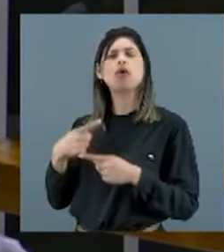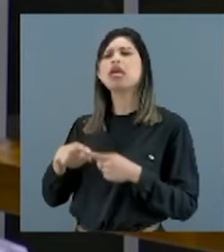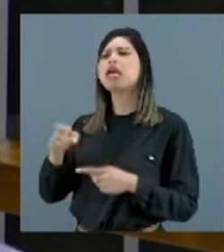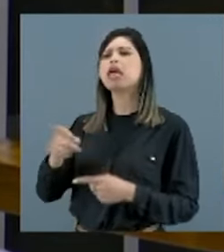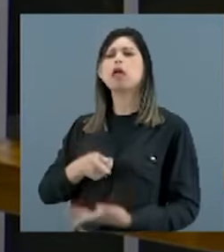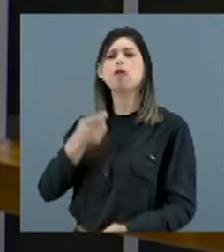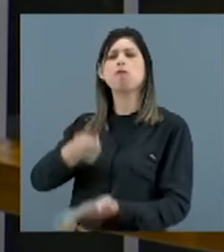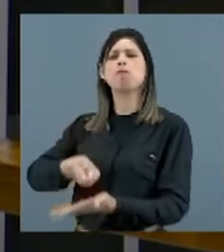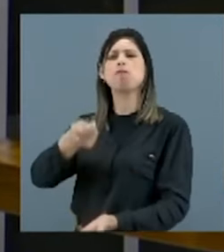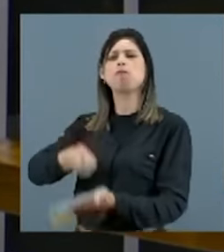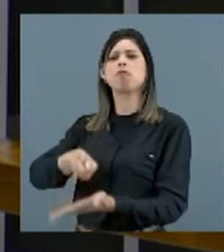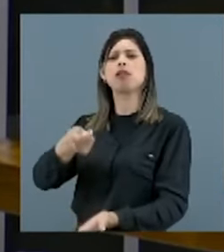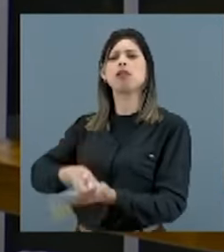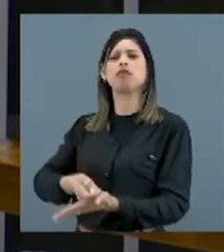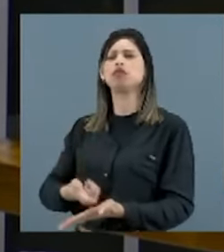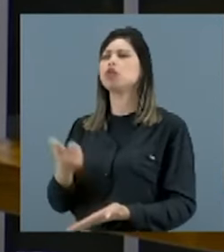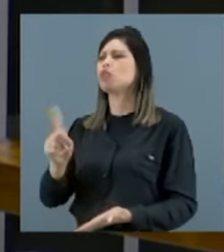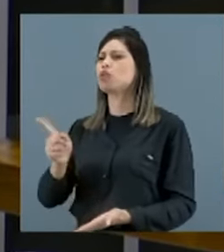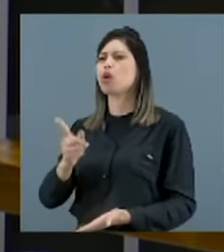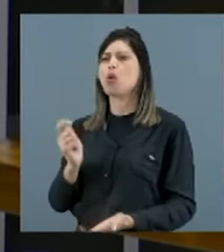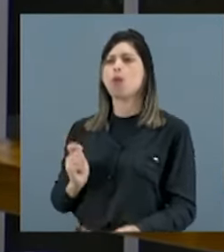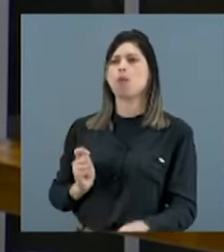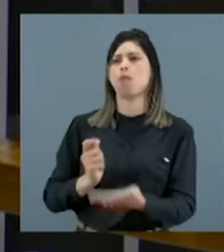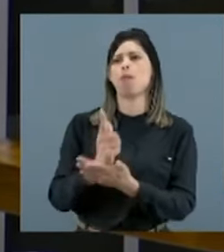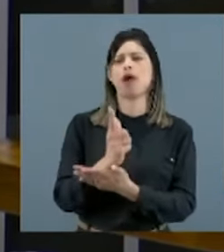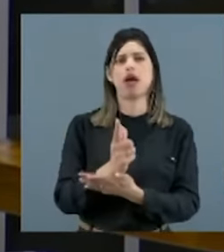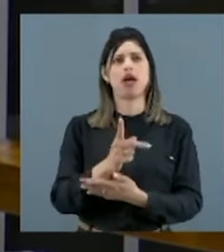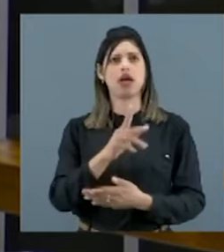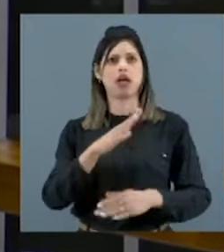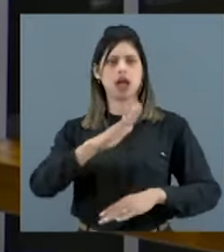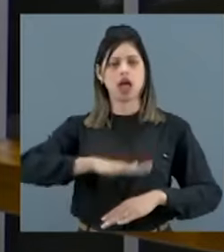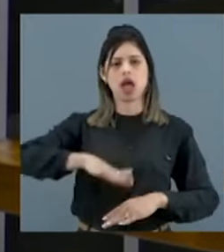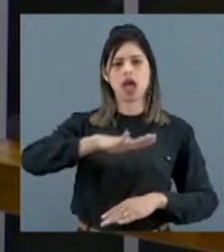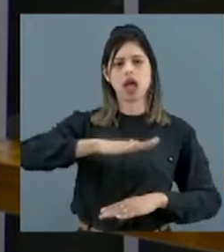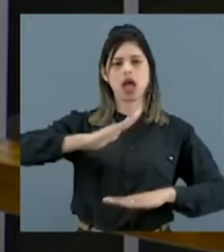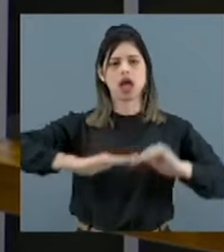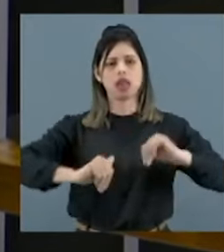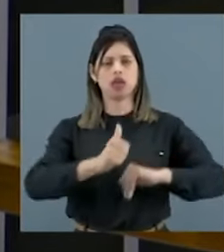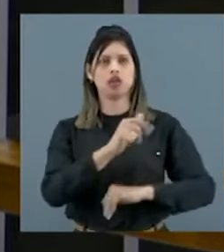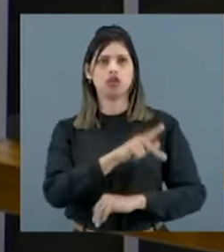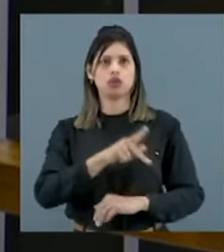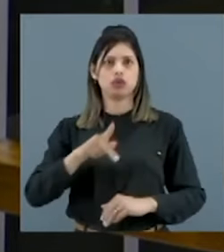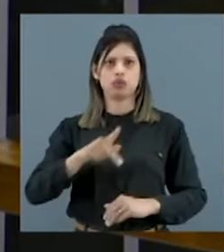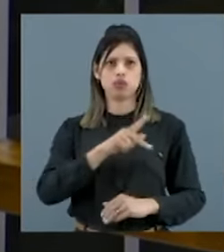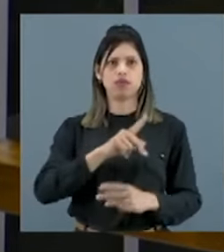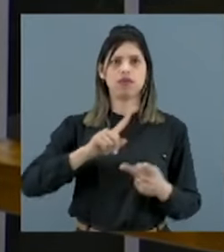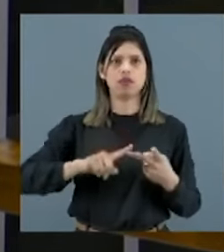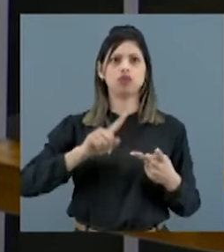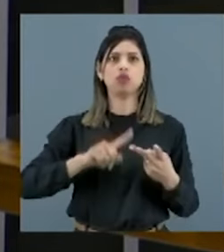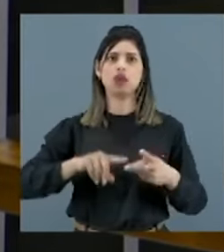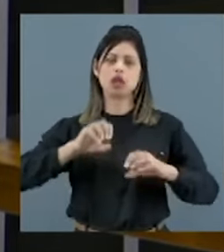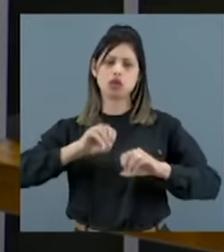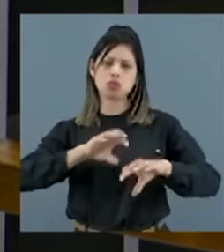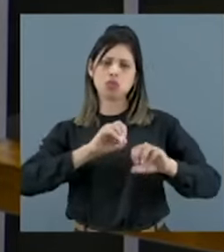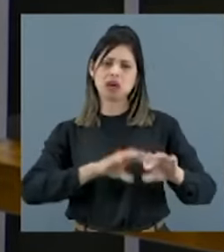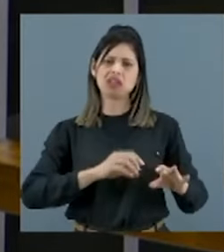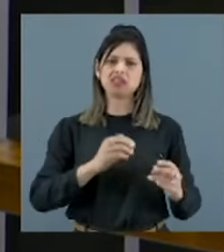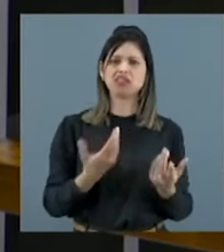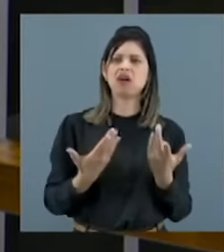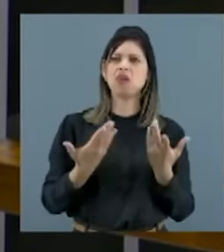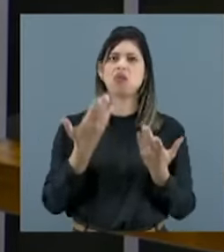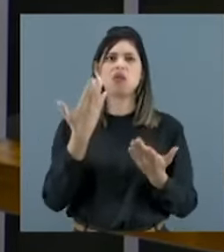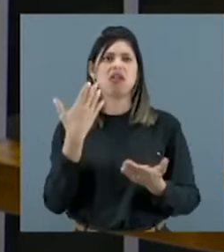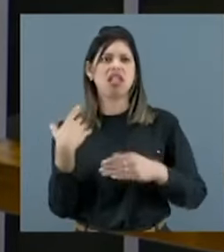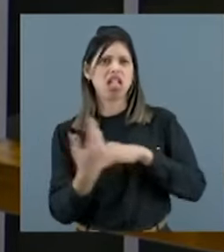público, não paga as professoras, lá não tem piso salarial, não faz acordo, educação caindo aos pedaços, escola caindo